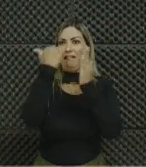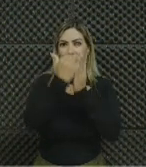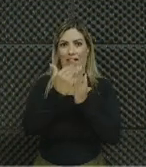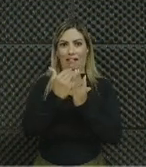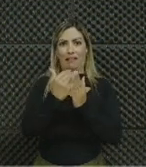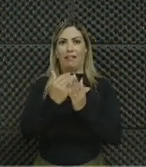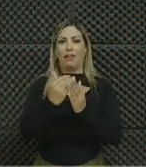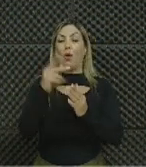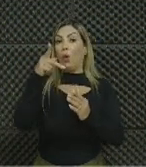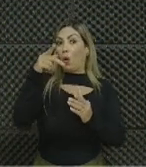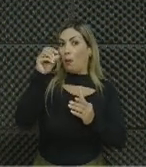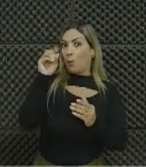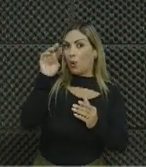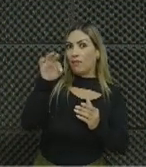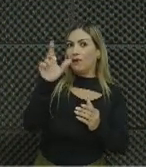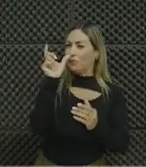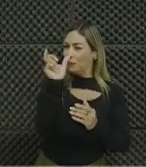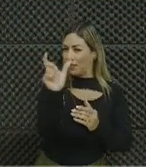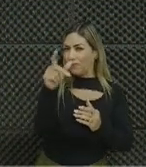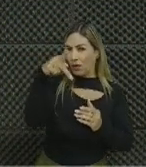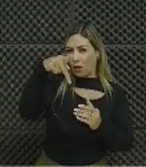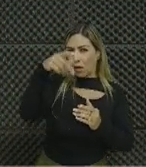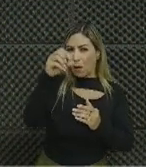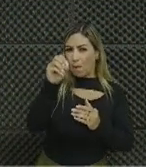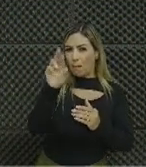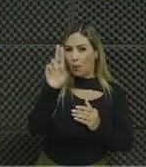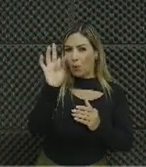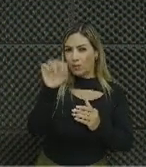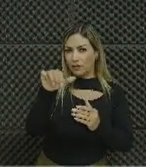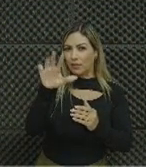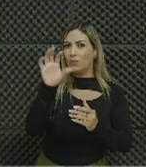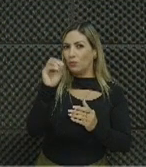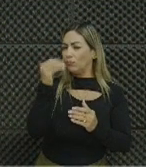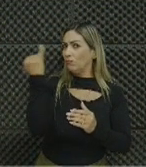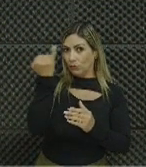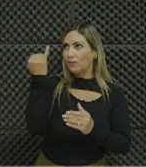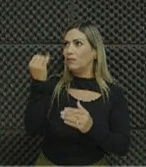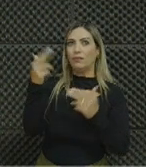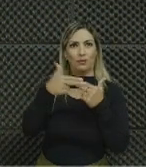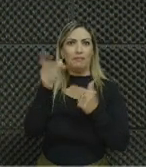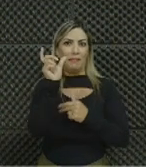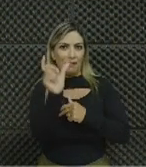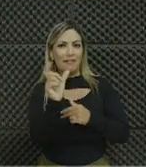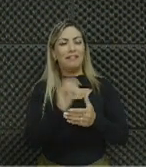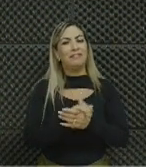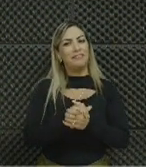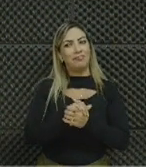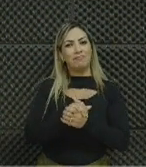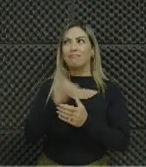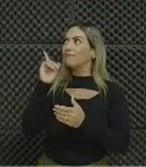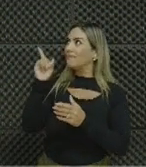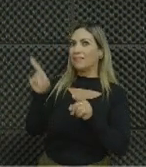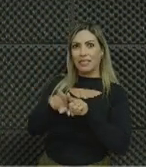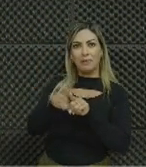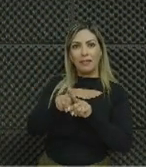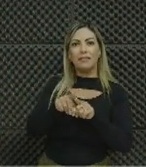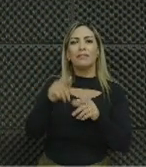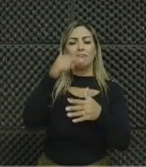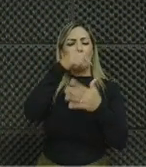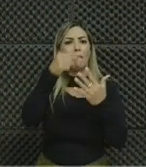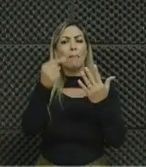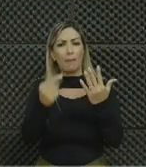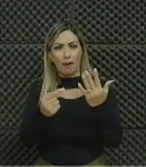O portanto, lembra que você vai sempre usar o portanto? Pois é. E tem aí os